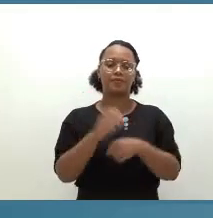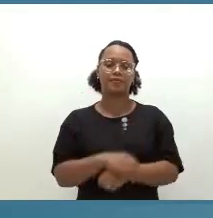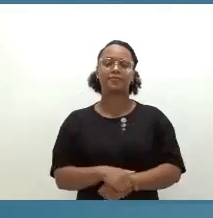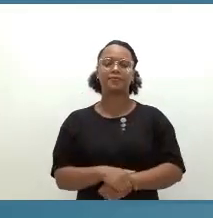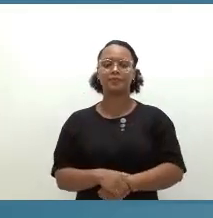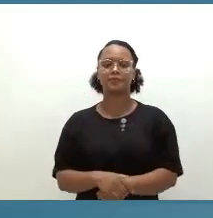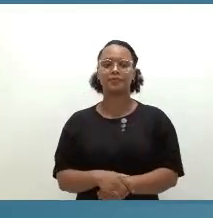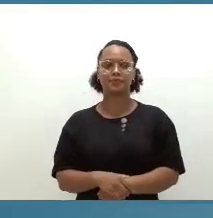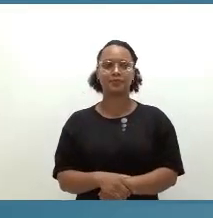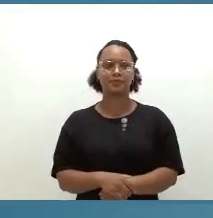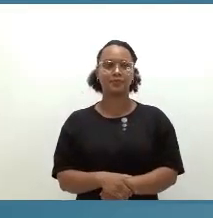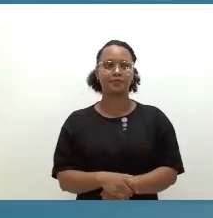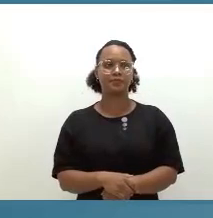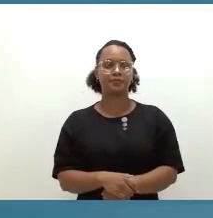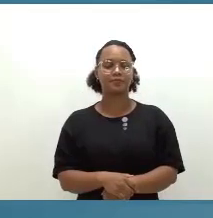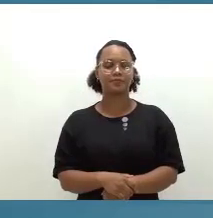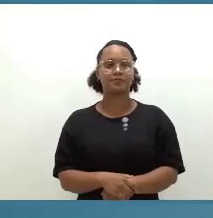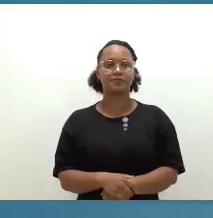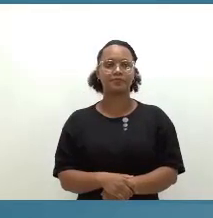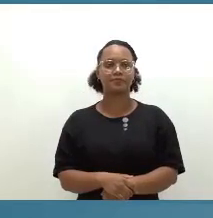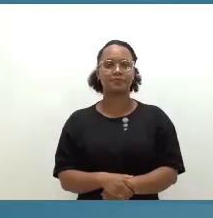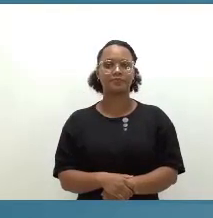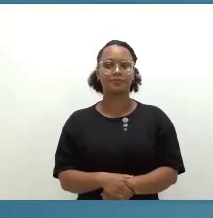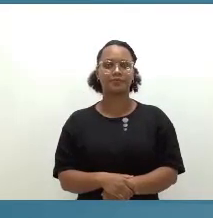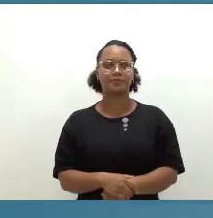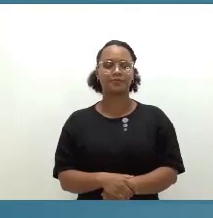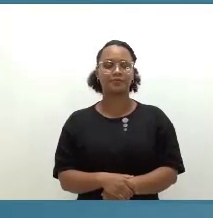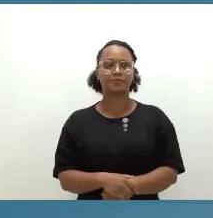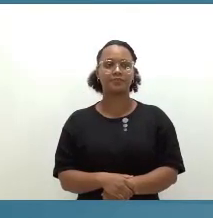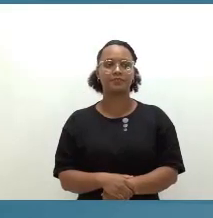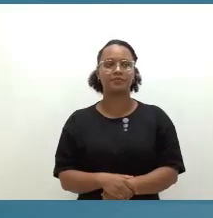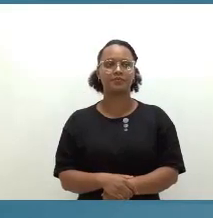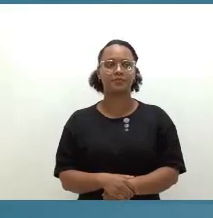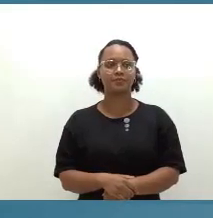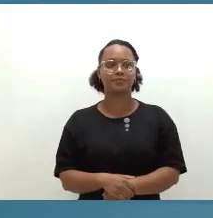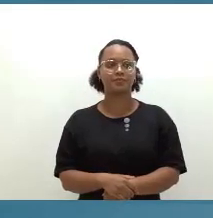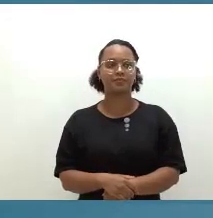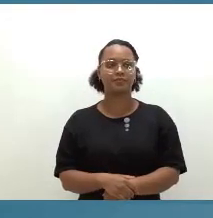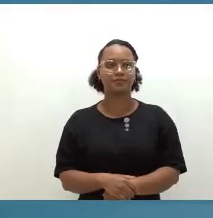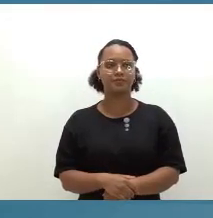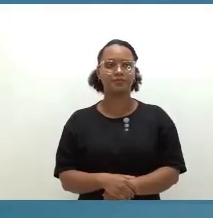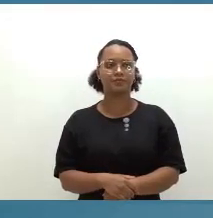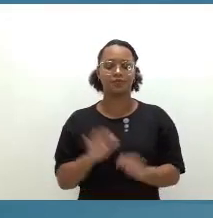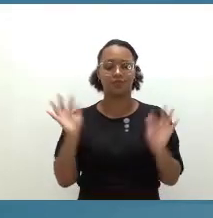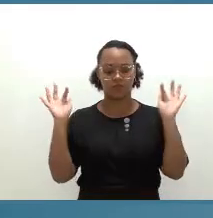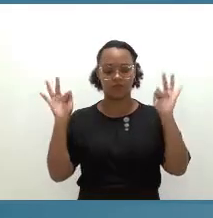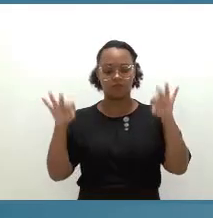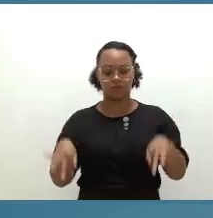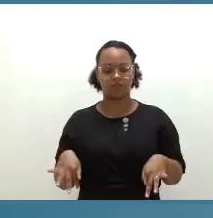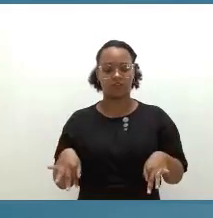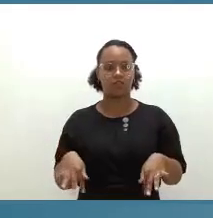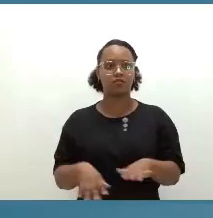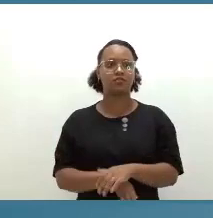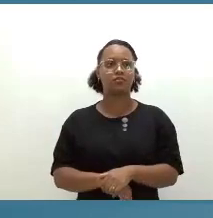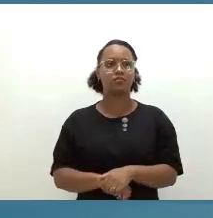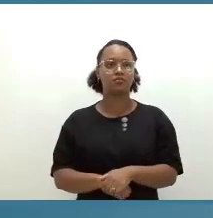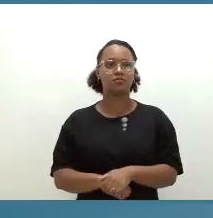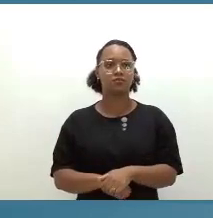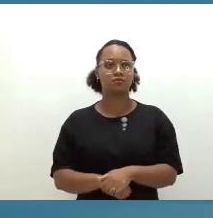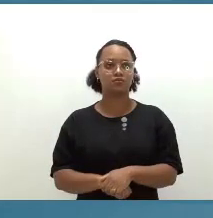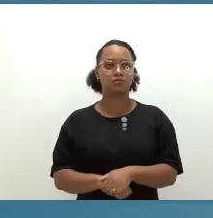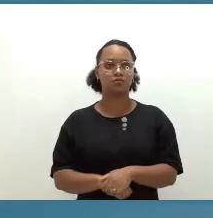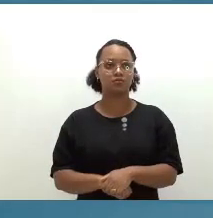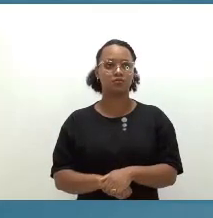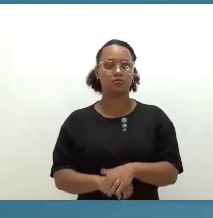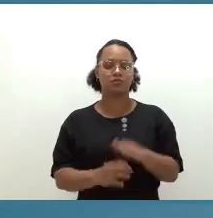Roberto e aos membros demais que foram escolhidos para o Conselho da Magistratura. E finalizo, presidente, congratulando com Vossa